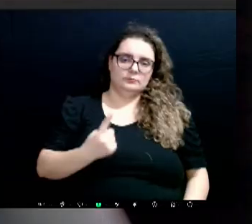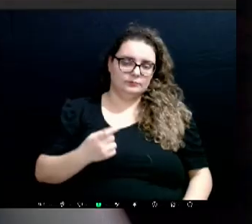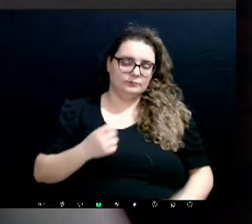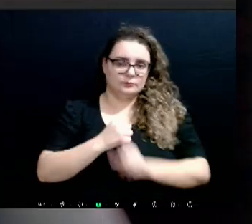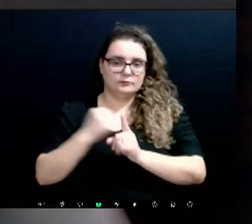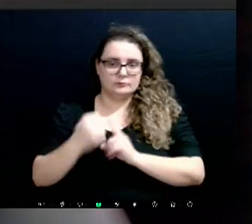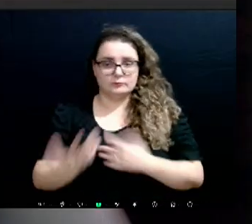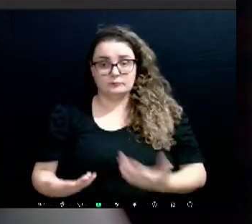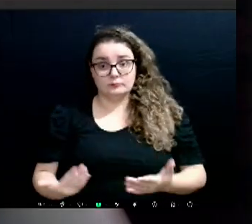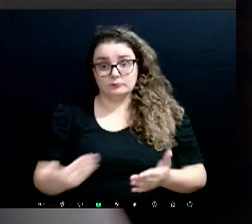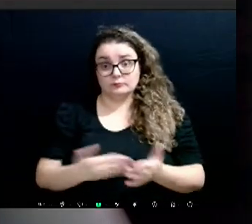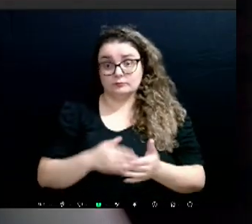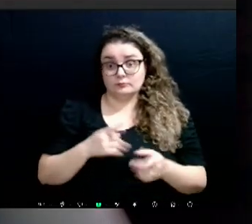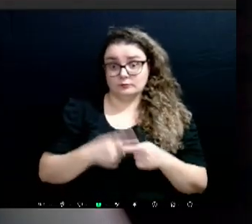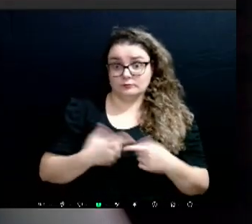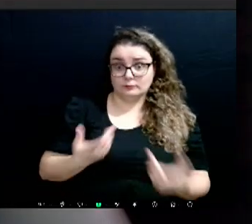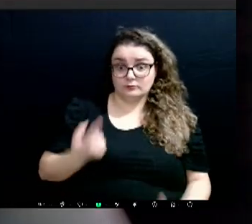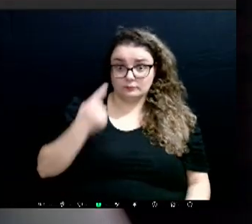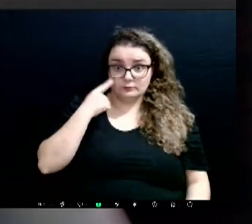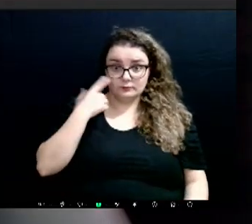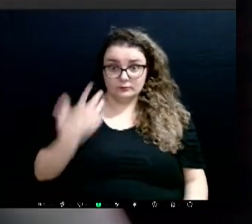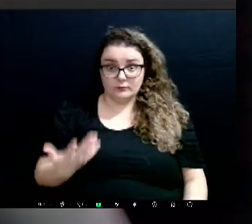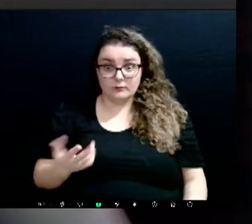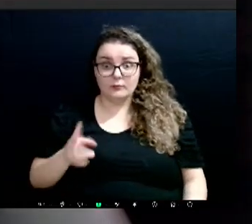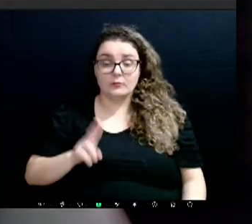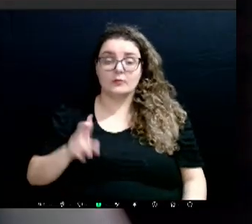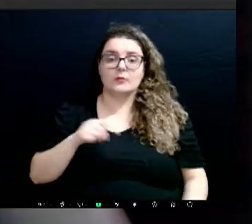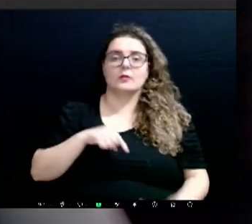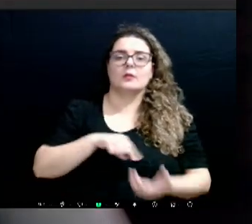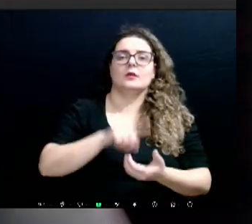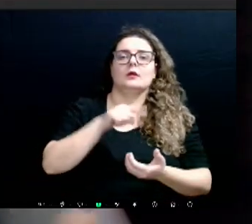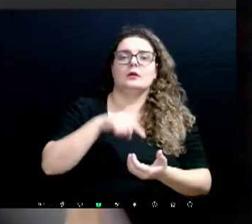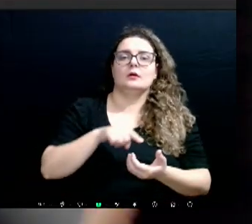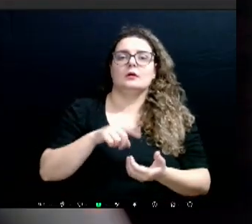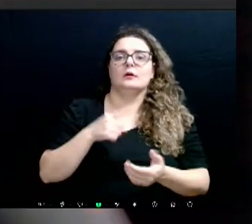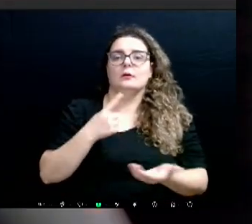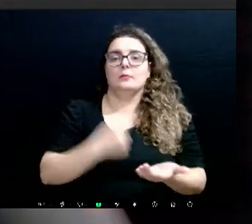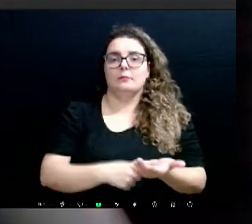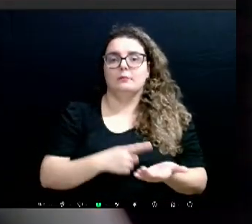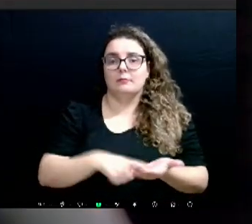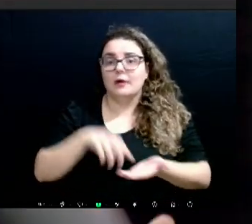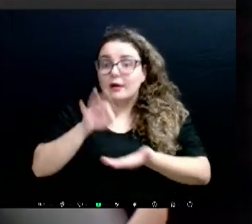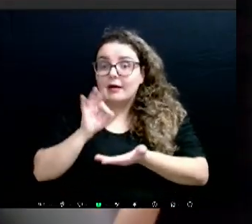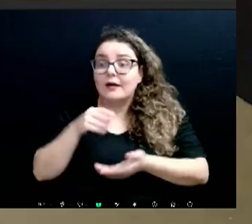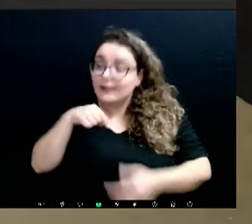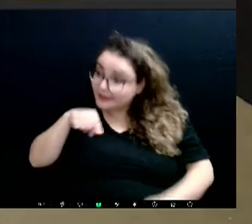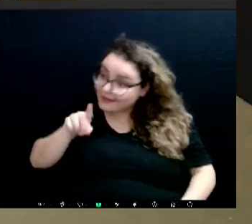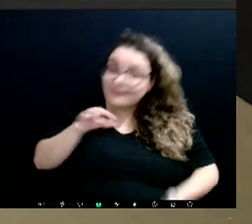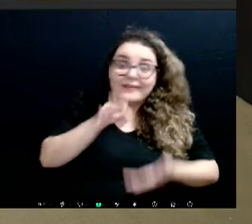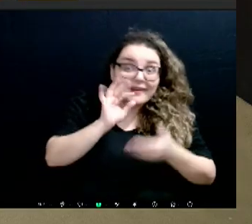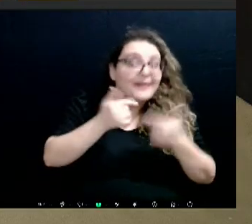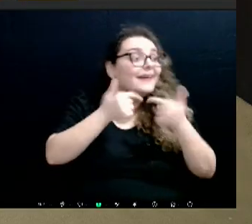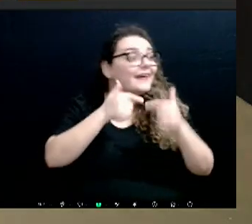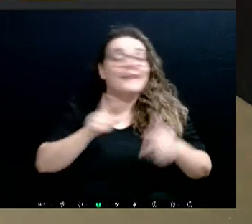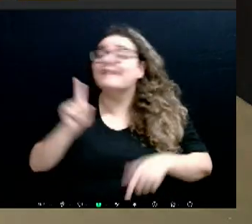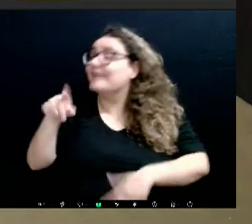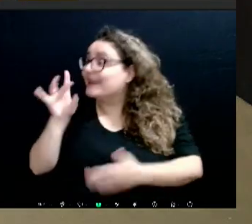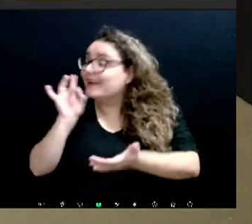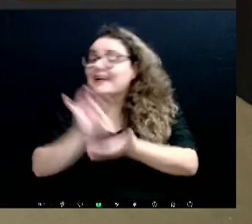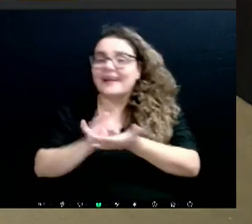mesmo porque o ideal é você usar o celular, marca um café e vai tomar café. Verdade, pessoa, né? Que vai ser vamos